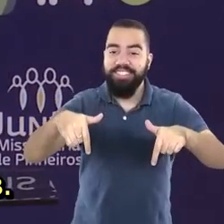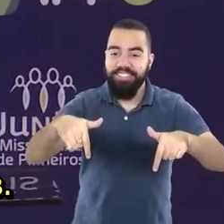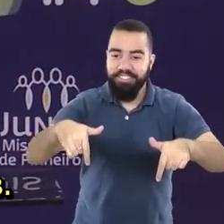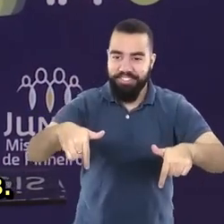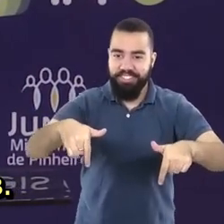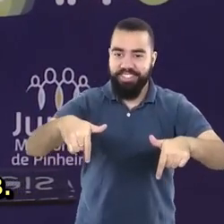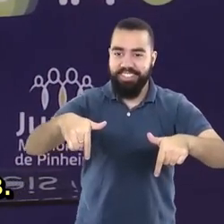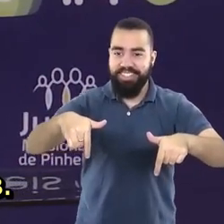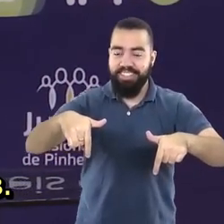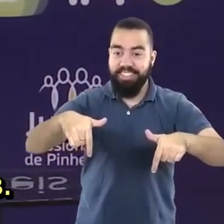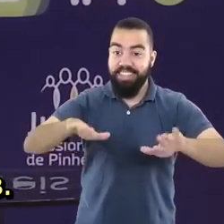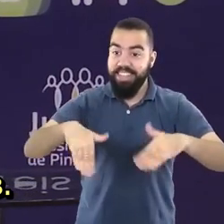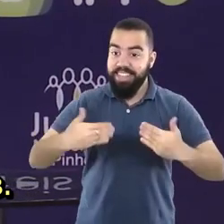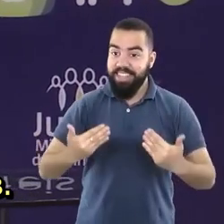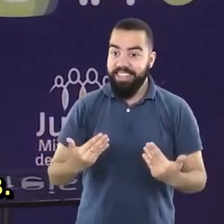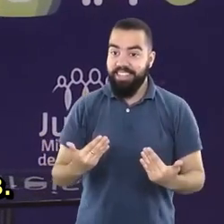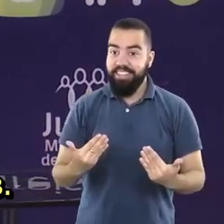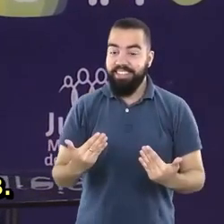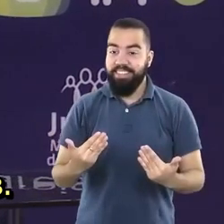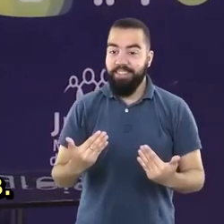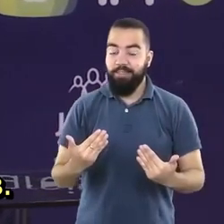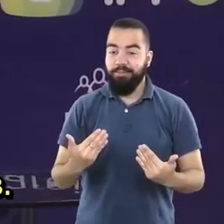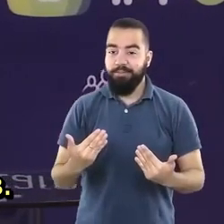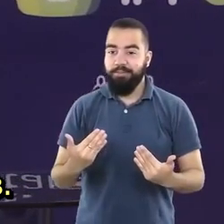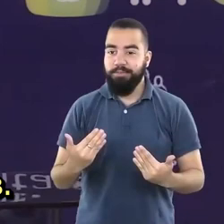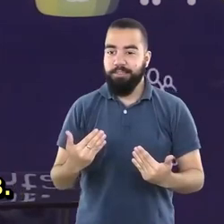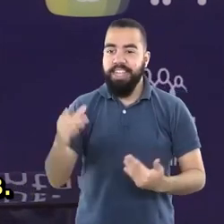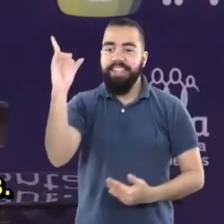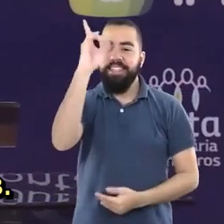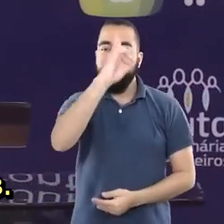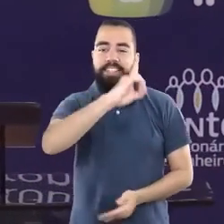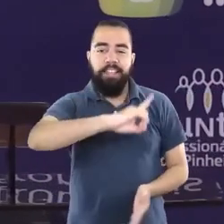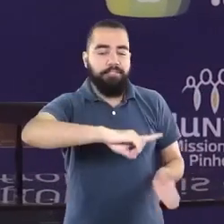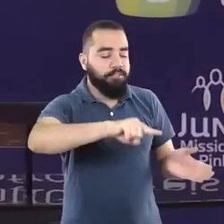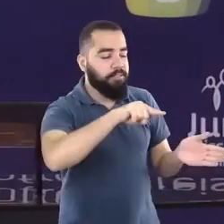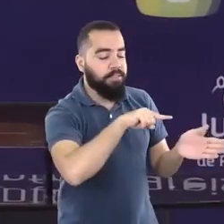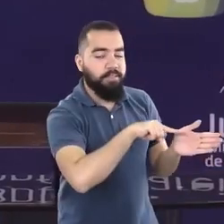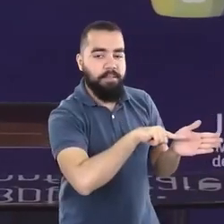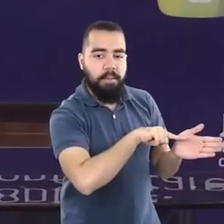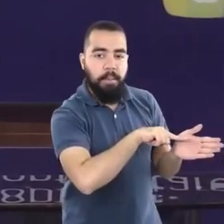curiosamente, faz para Jó 70 perguntas,